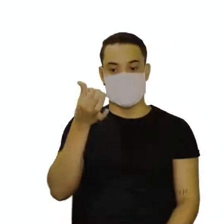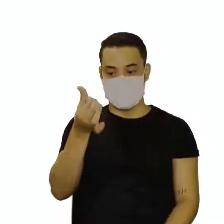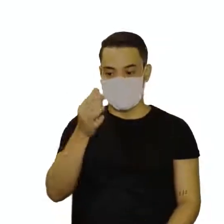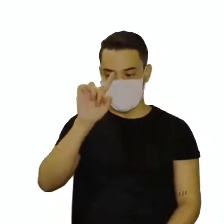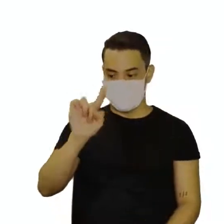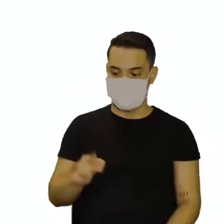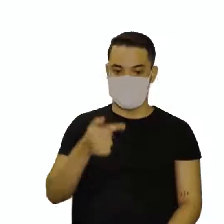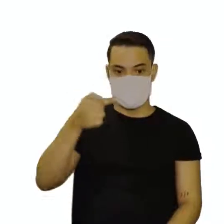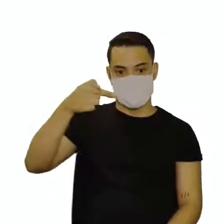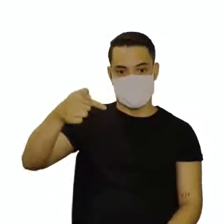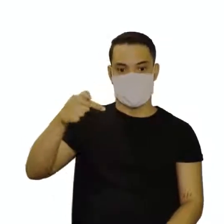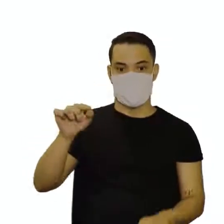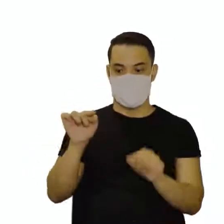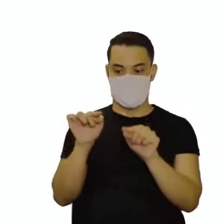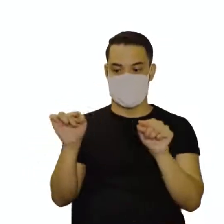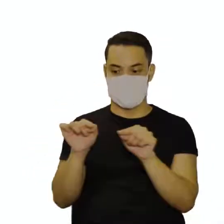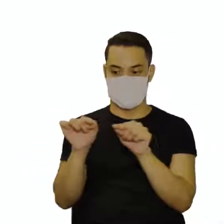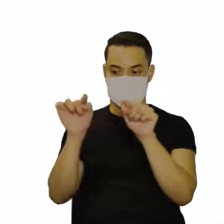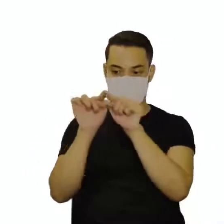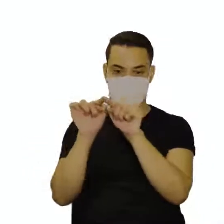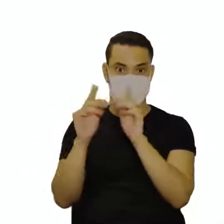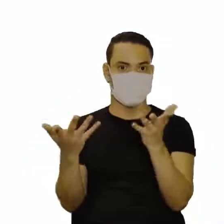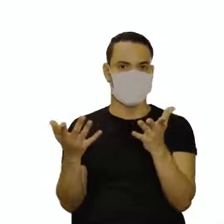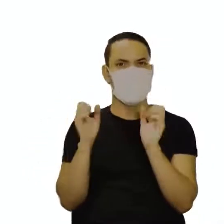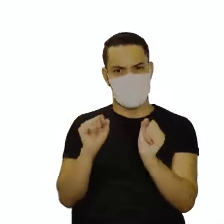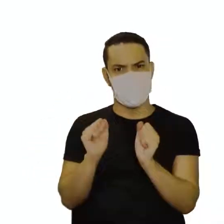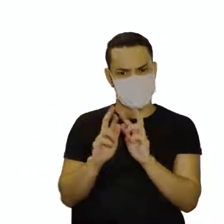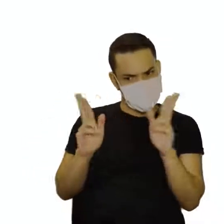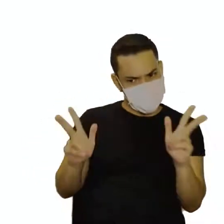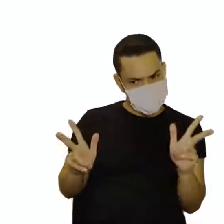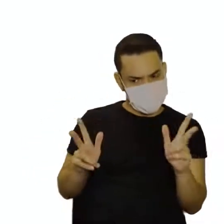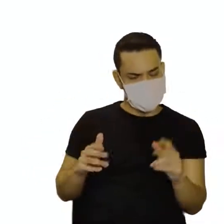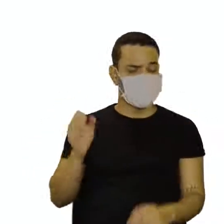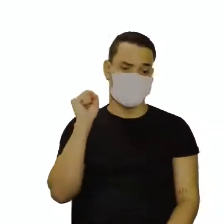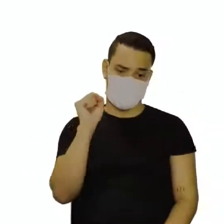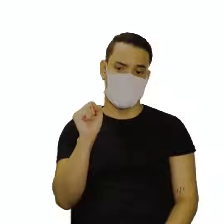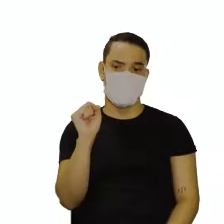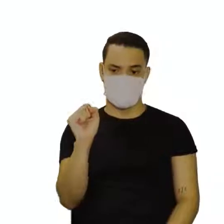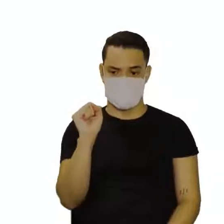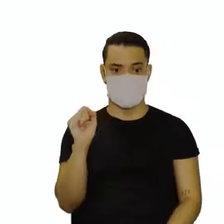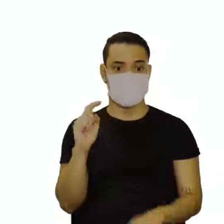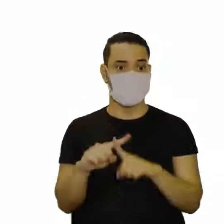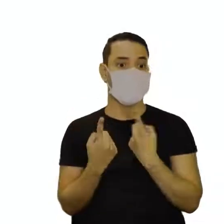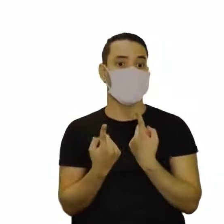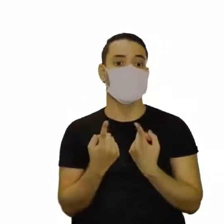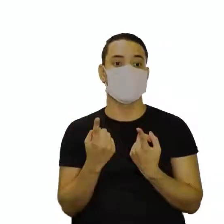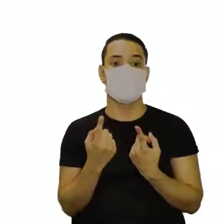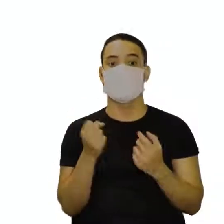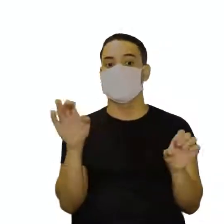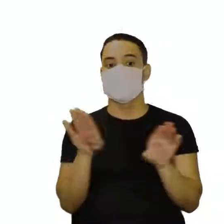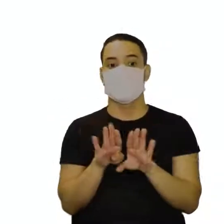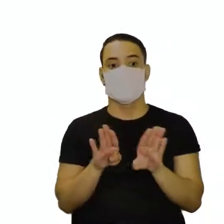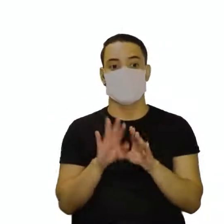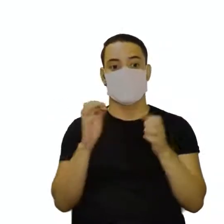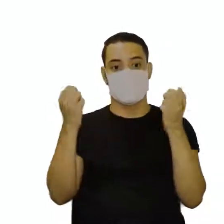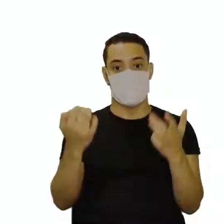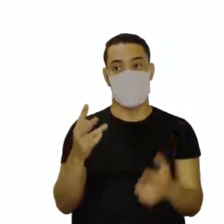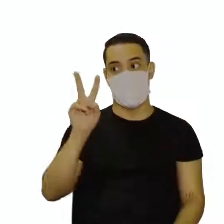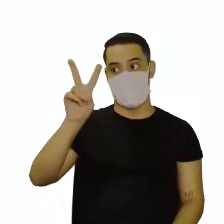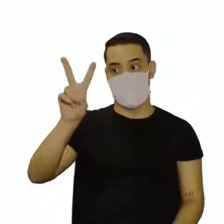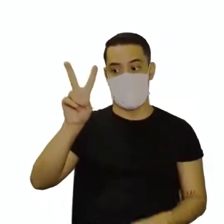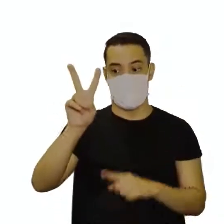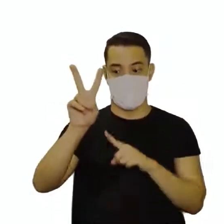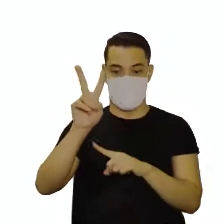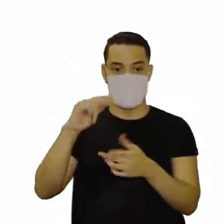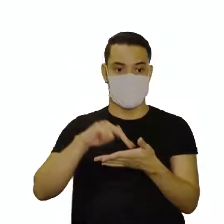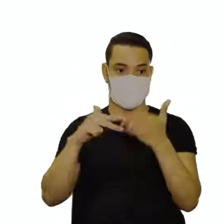6,7 ohms. Ah, professor, poderia fazer diferente? Poderia. Agora você poderia dizer que V1 é igual